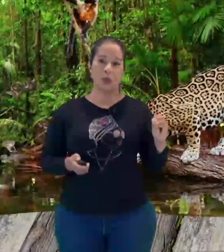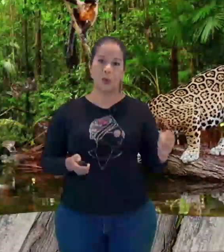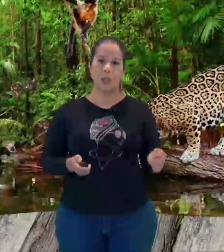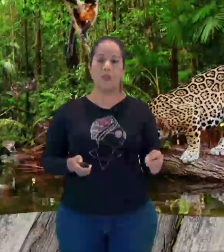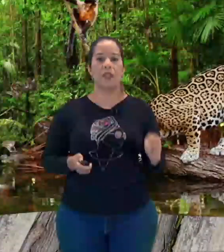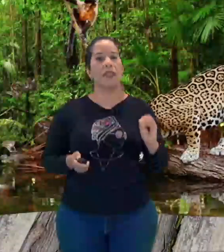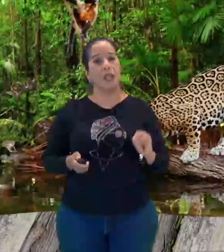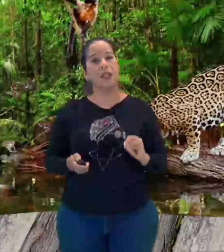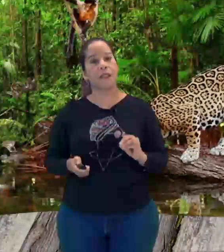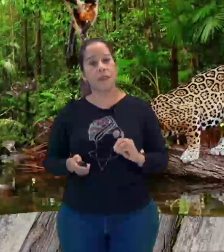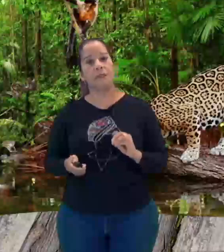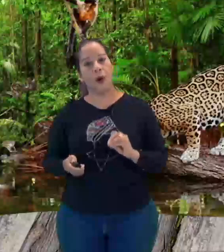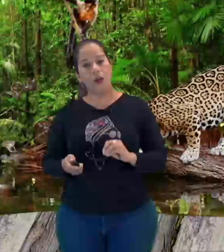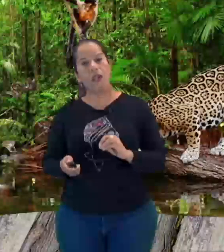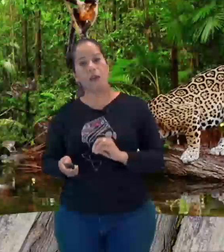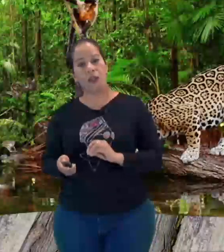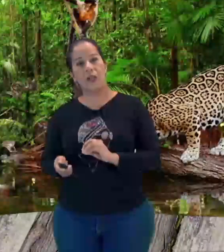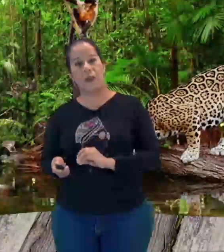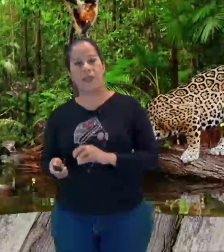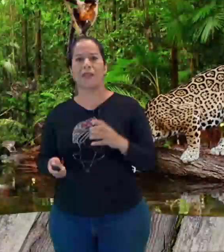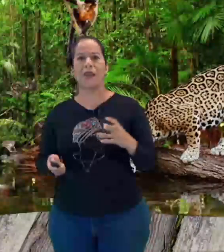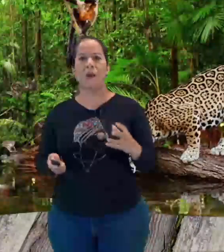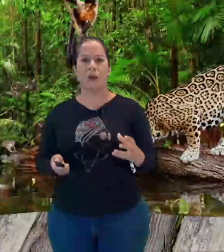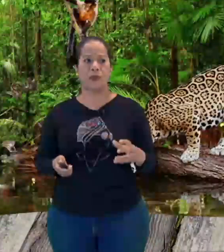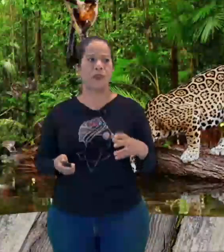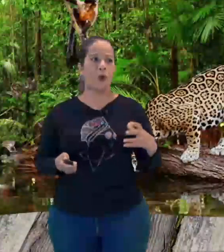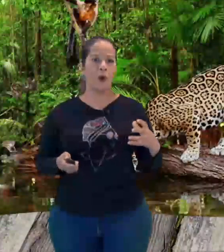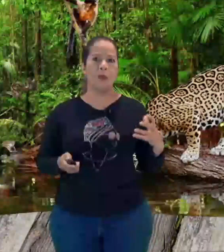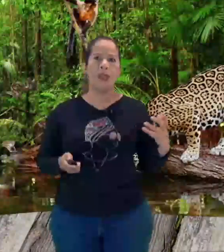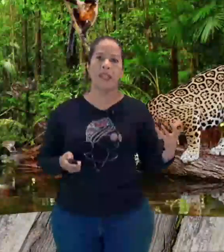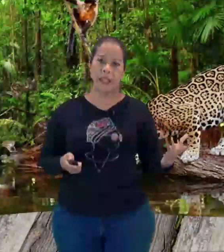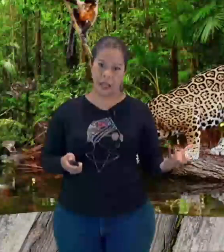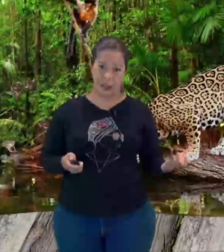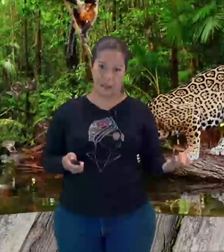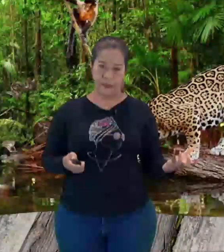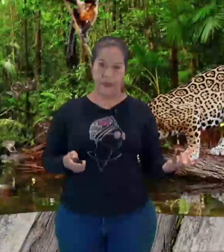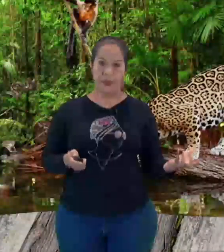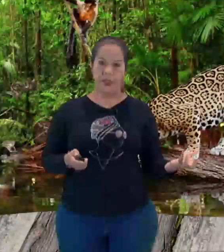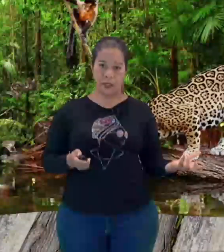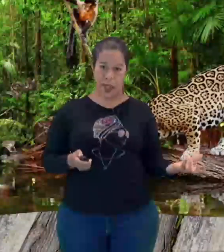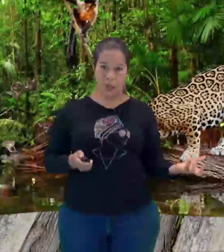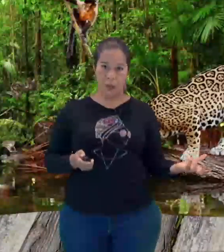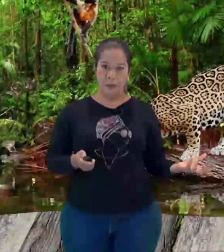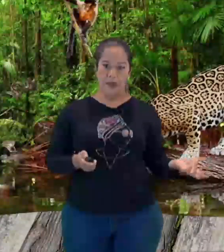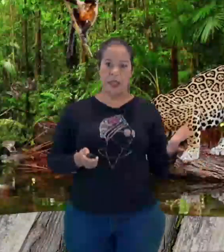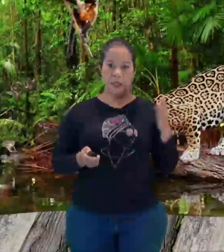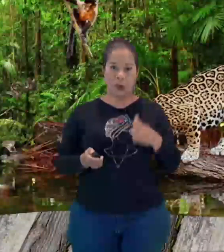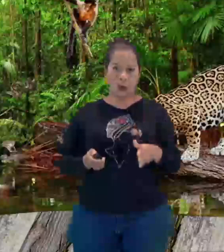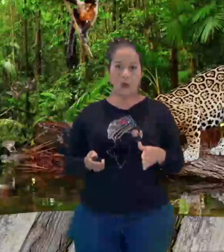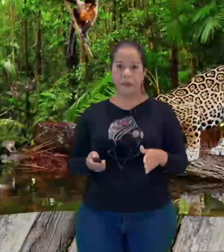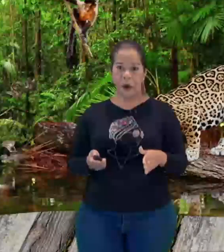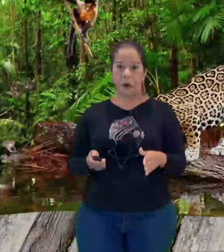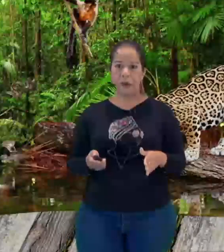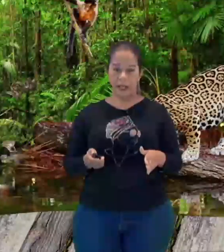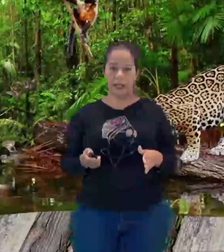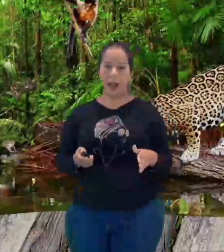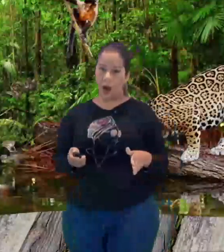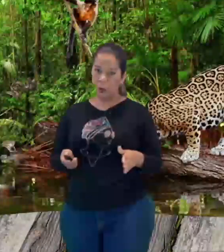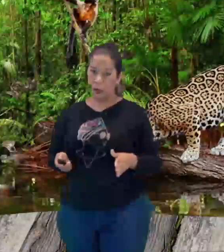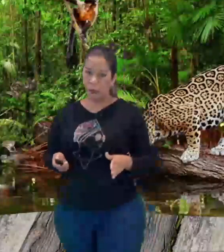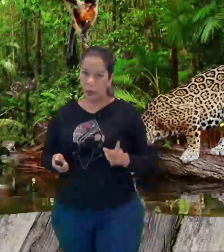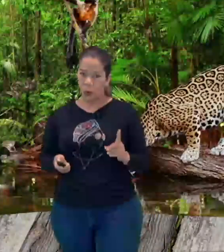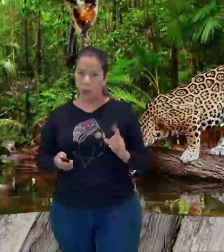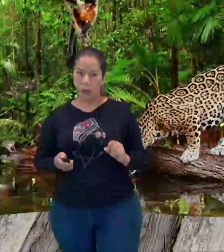são constituídos e que eles sim podem causar doenças. Aonde? Como? Em quem? Tá certo? Esse é o nosso foco